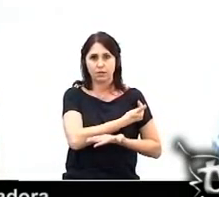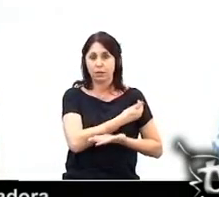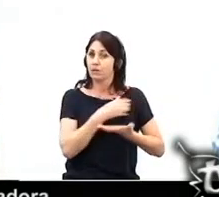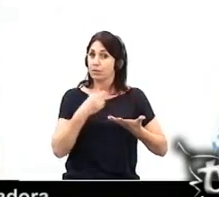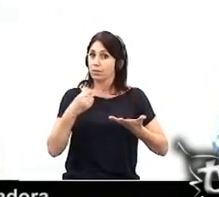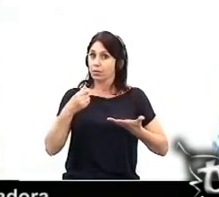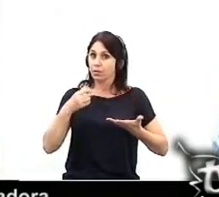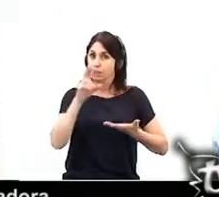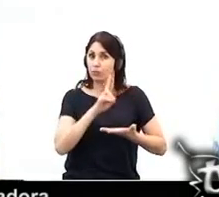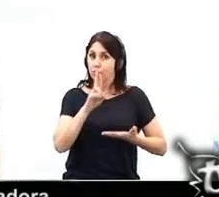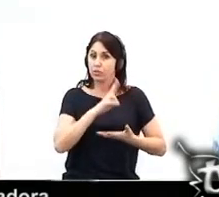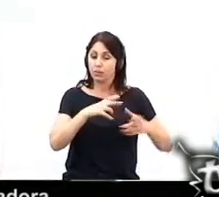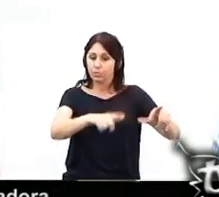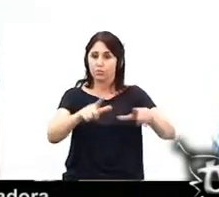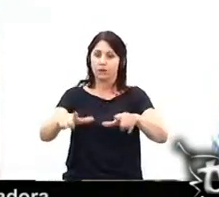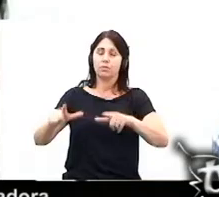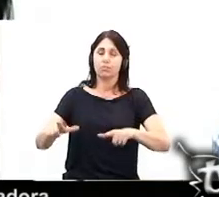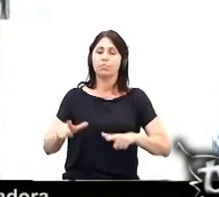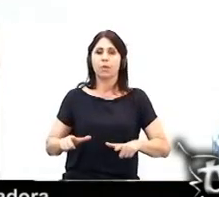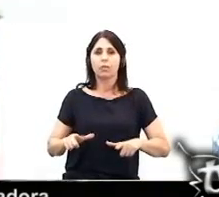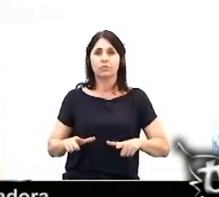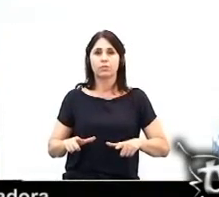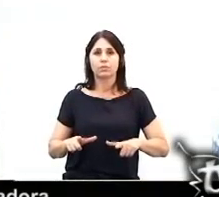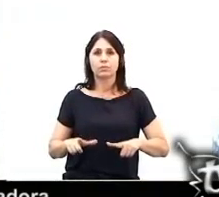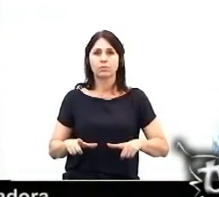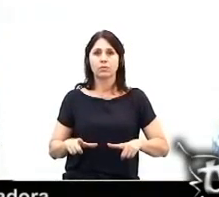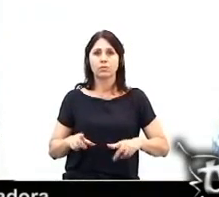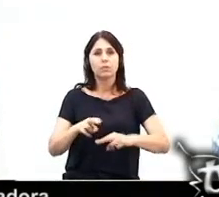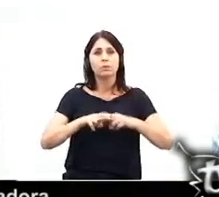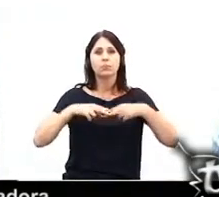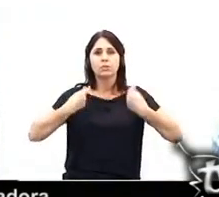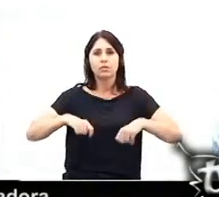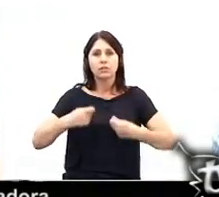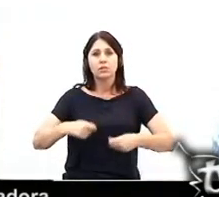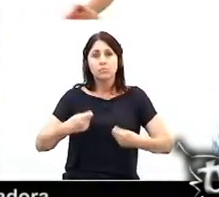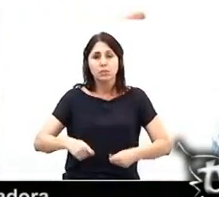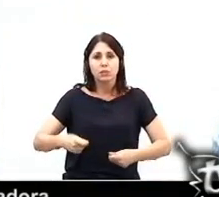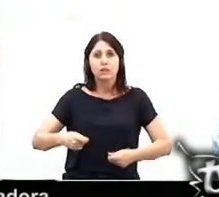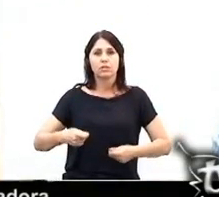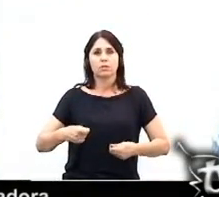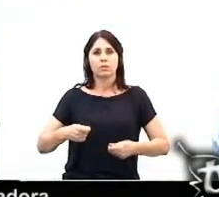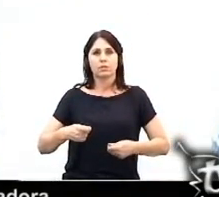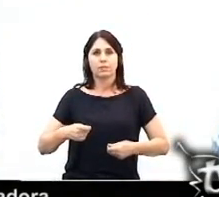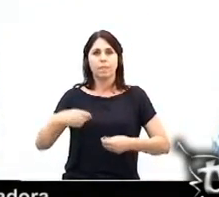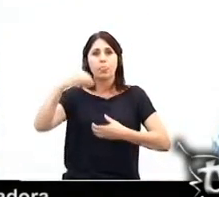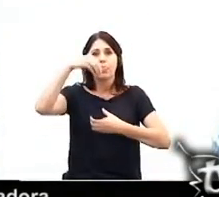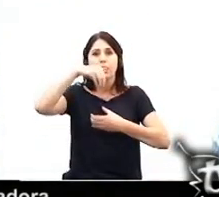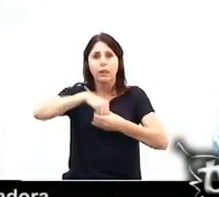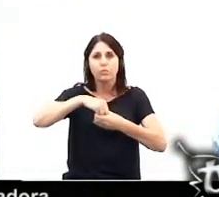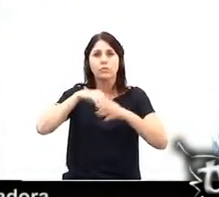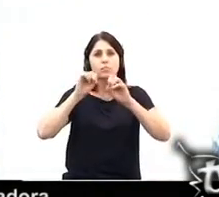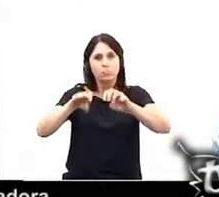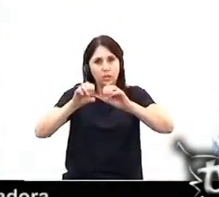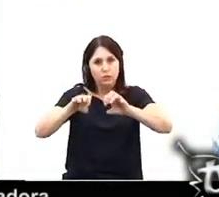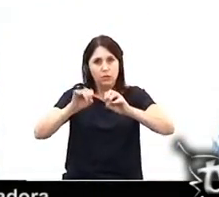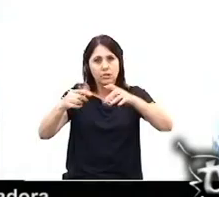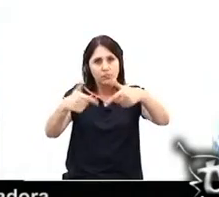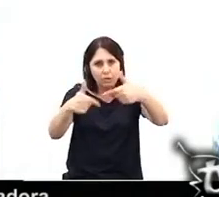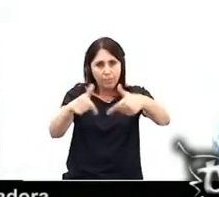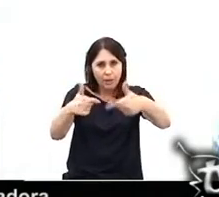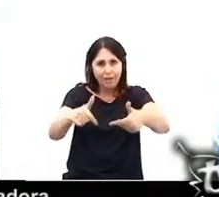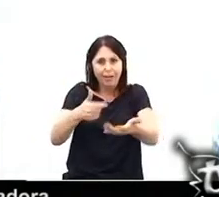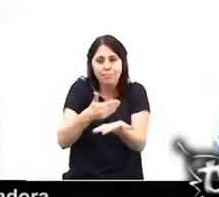E dentro desse espaço estão todas as pessoas em todas as suas condições e todas as suas idades da